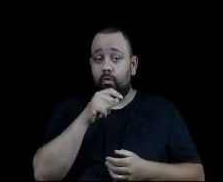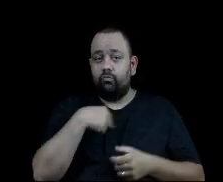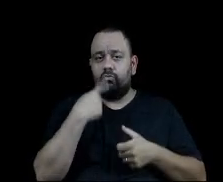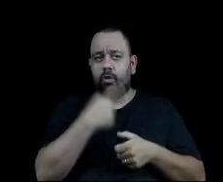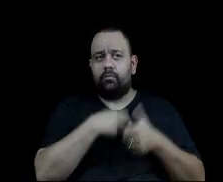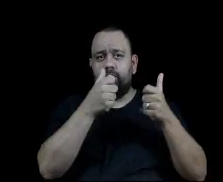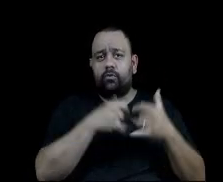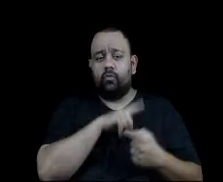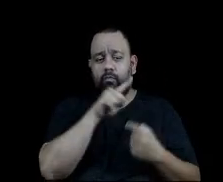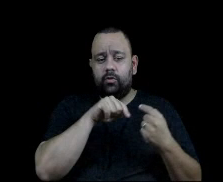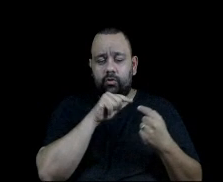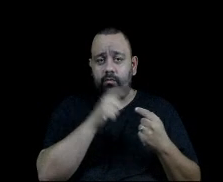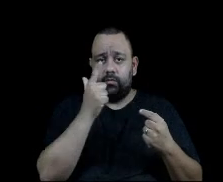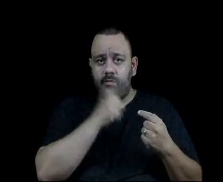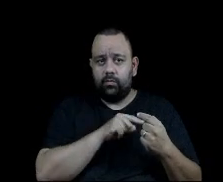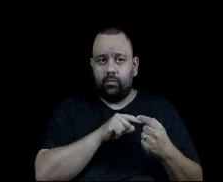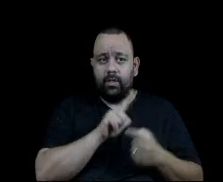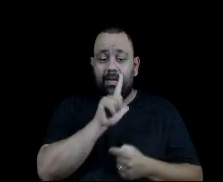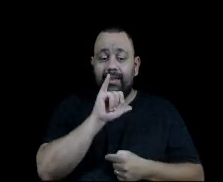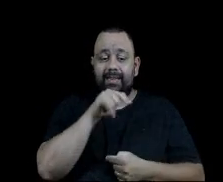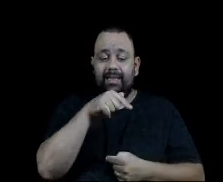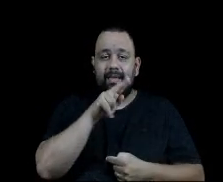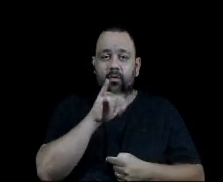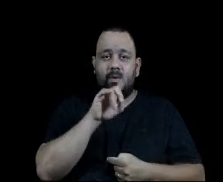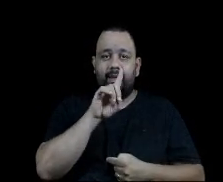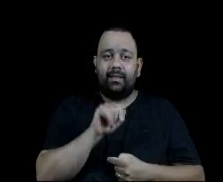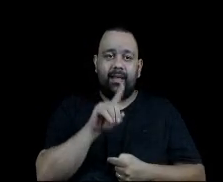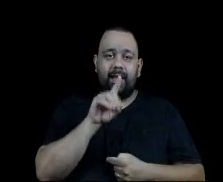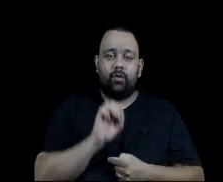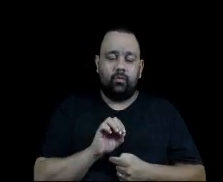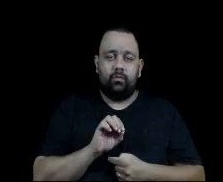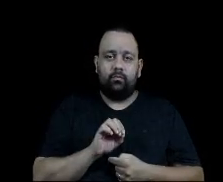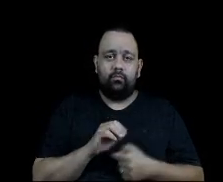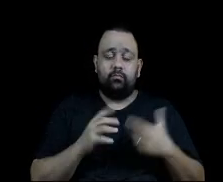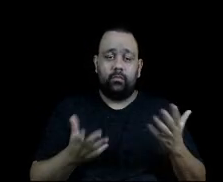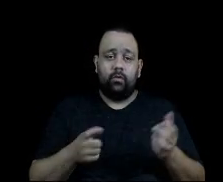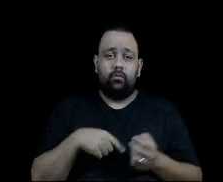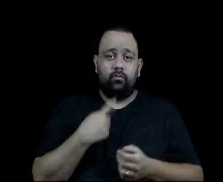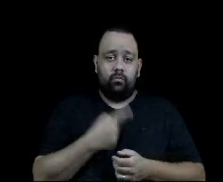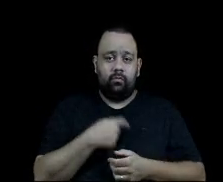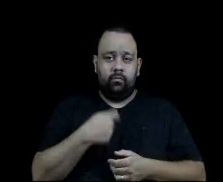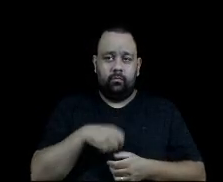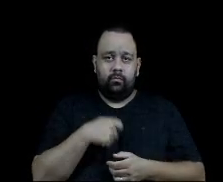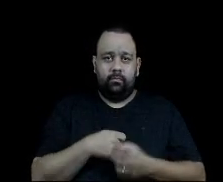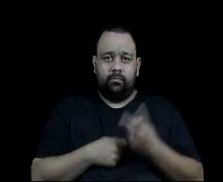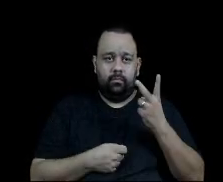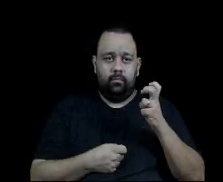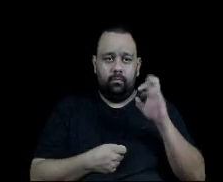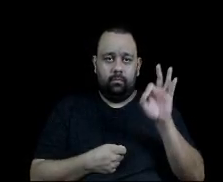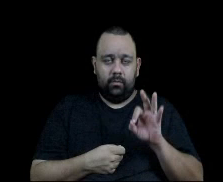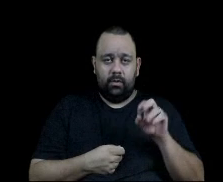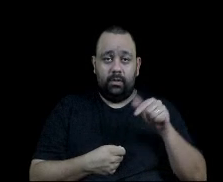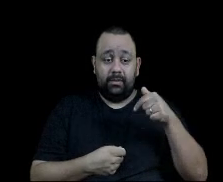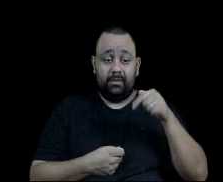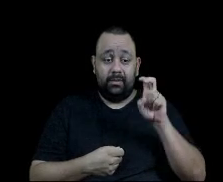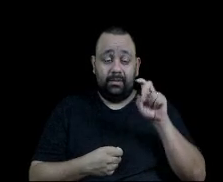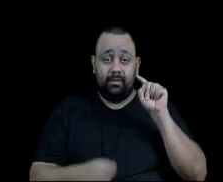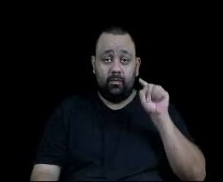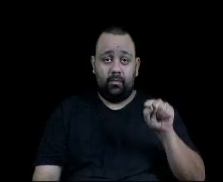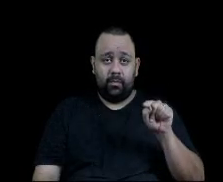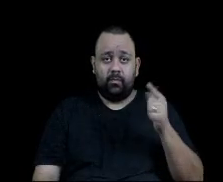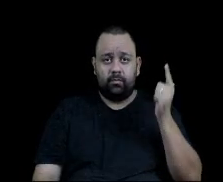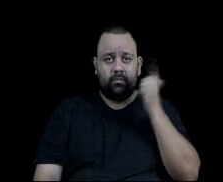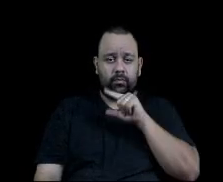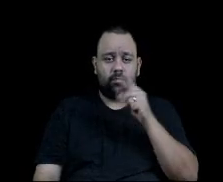gente fala de atingir, a gente sempre leva em consideração liquidado. Então, a gente teria que atingir 25%, que